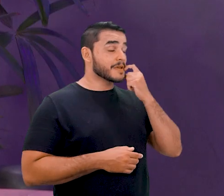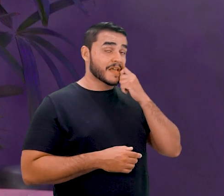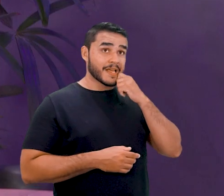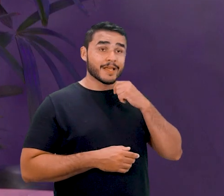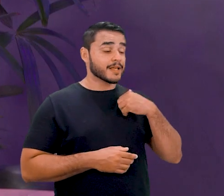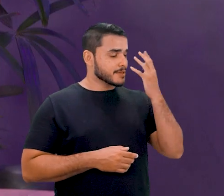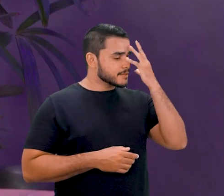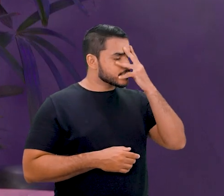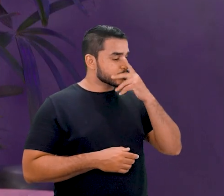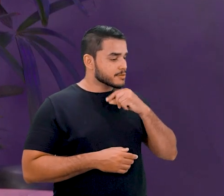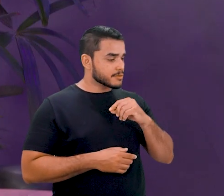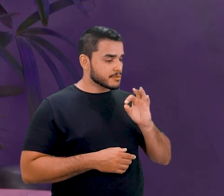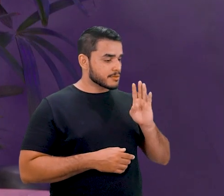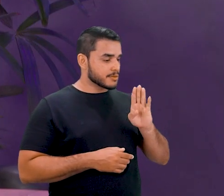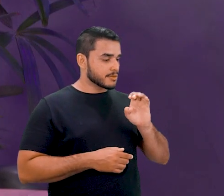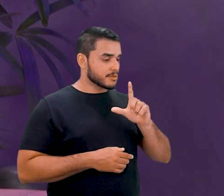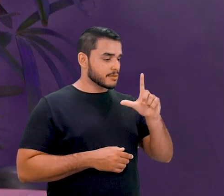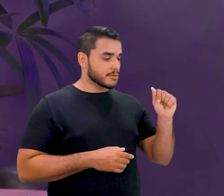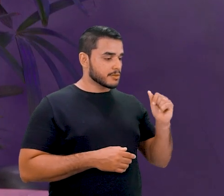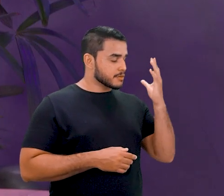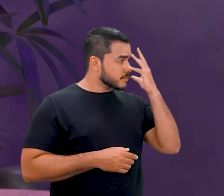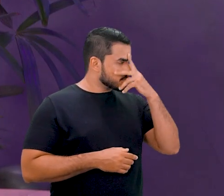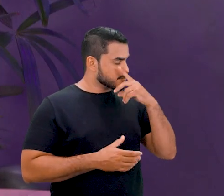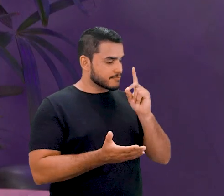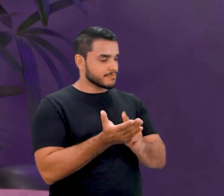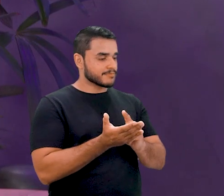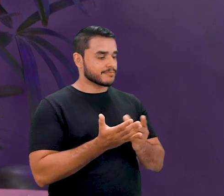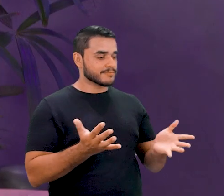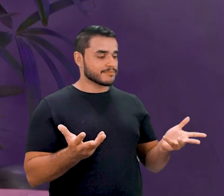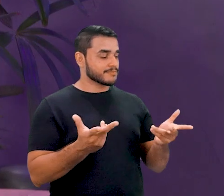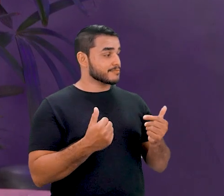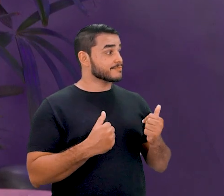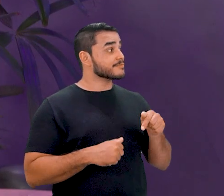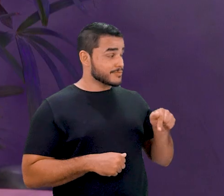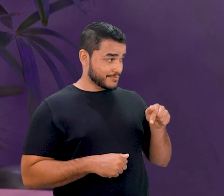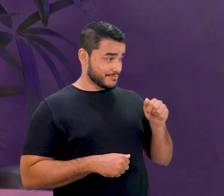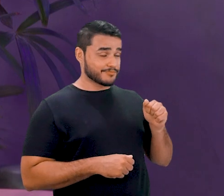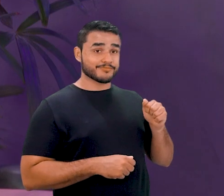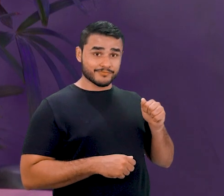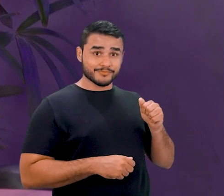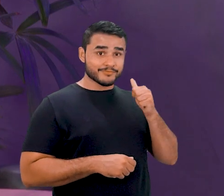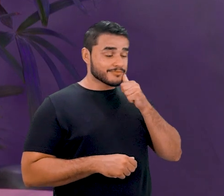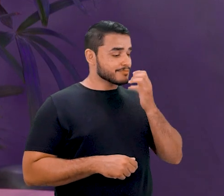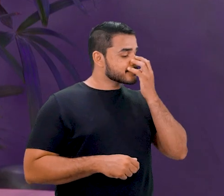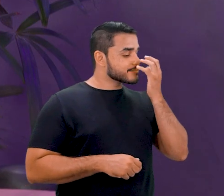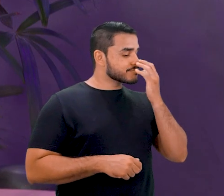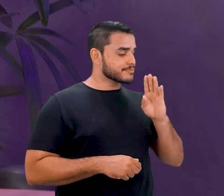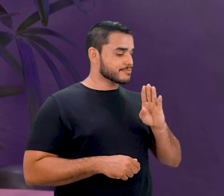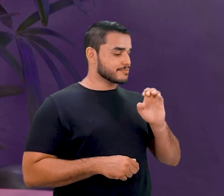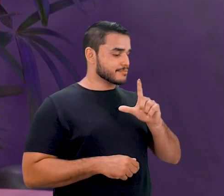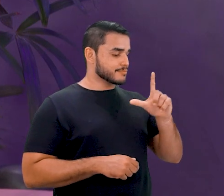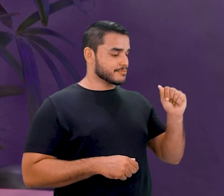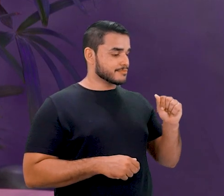ela é linda. Ela realmente, o nome combina com ela. Ela é realmente muito bela. Ela é linda. E aí, tem no equipamento da